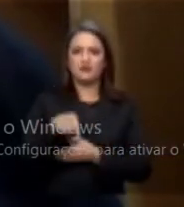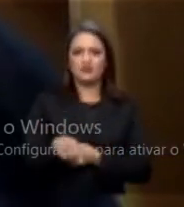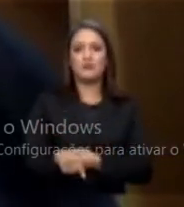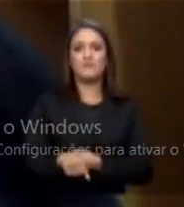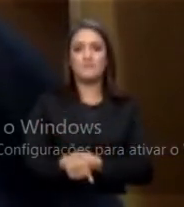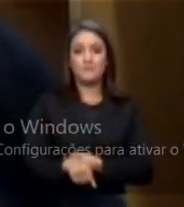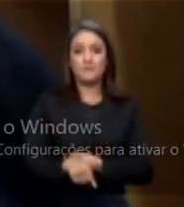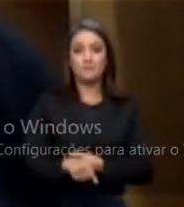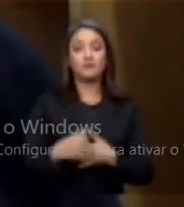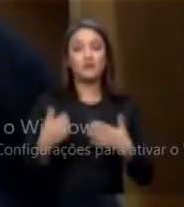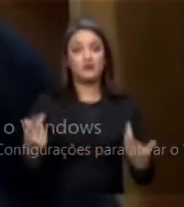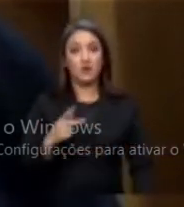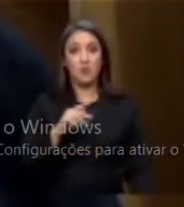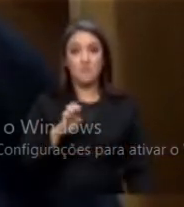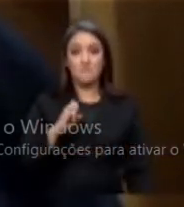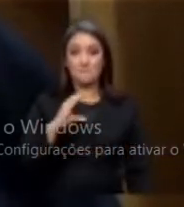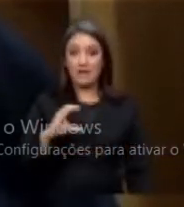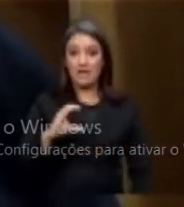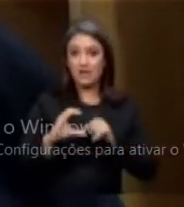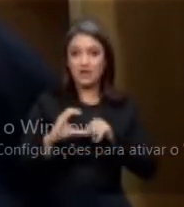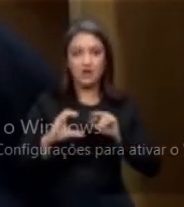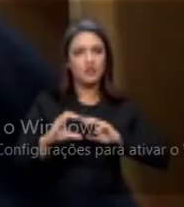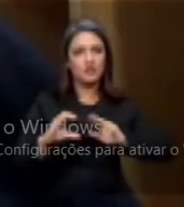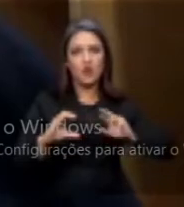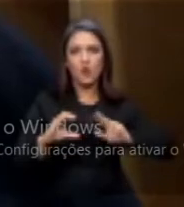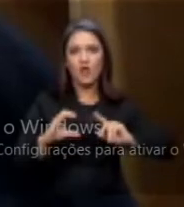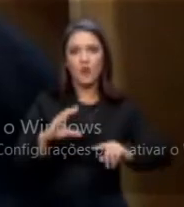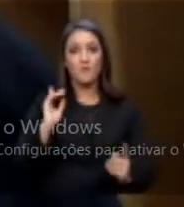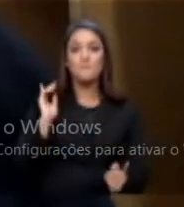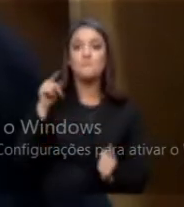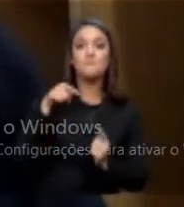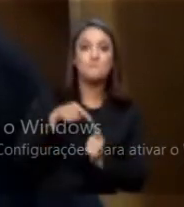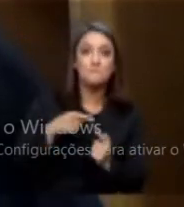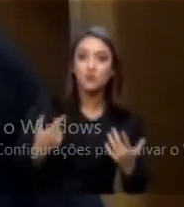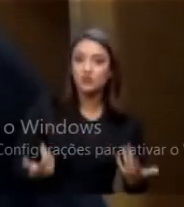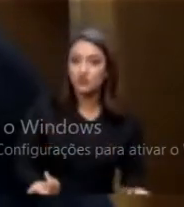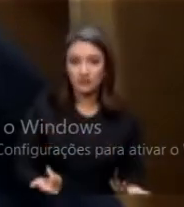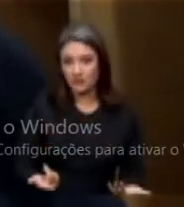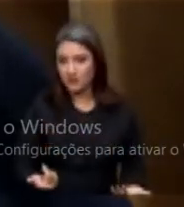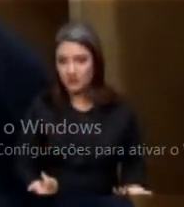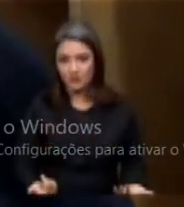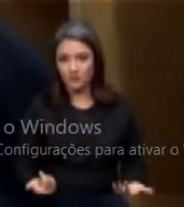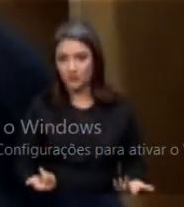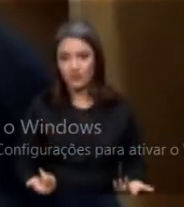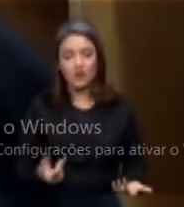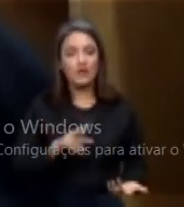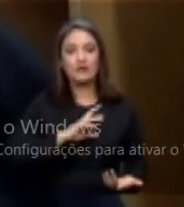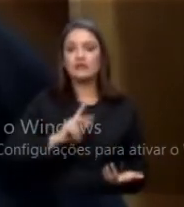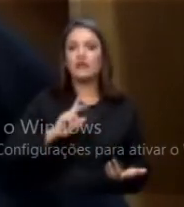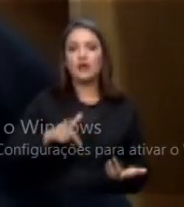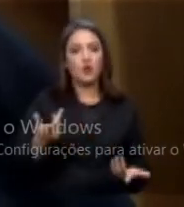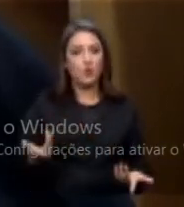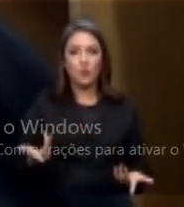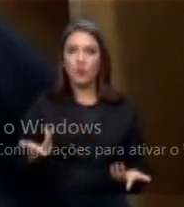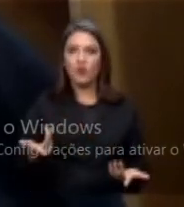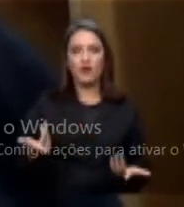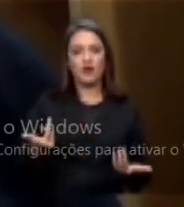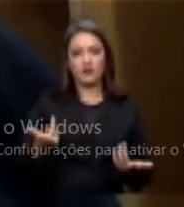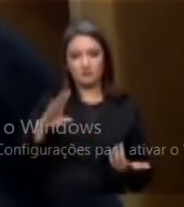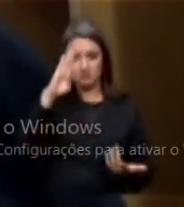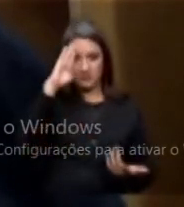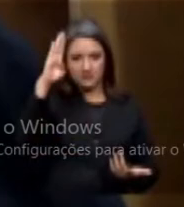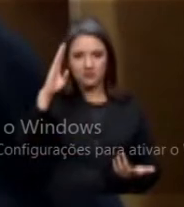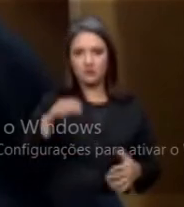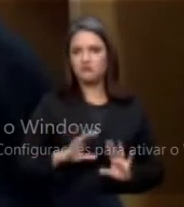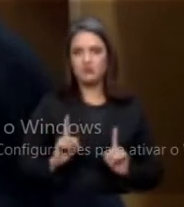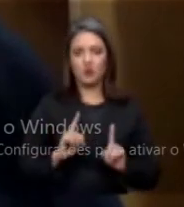alcança. Uma PEC não é um fato príncipe, uma PEC não é um caso fortuito, não é uma força maior. A